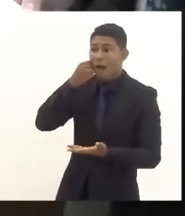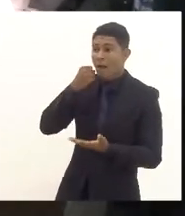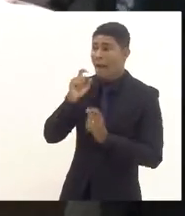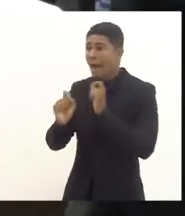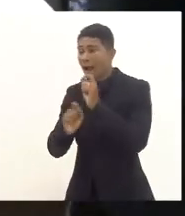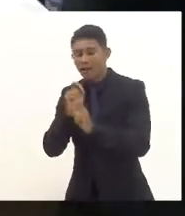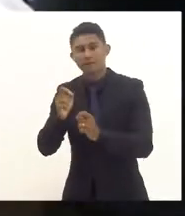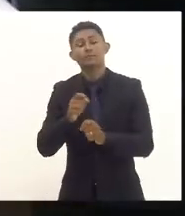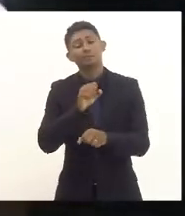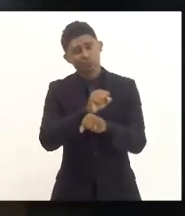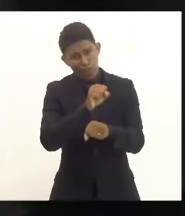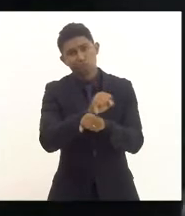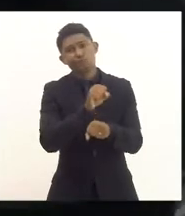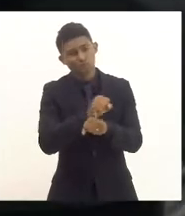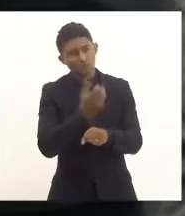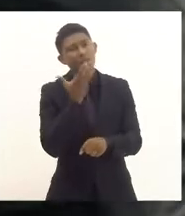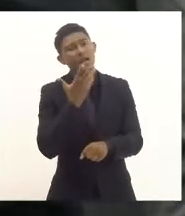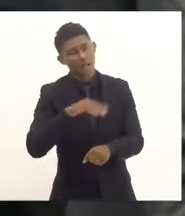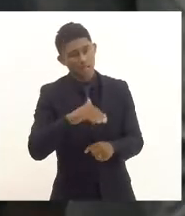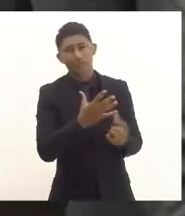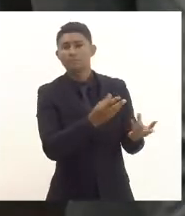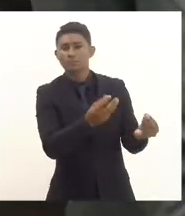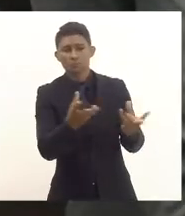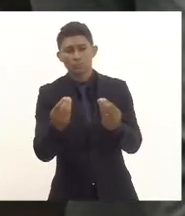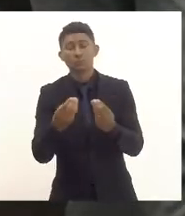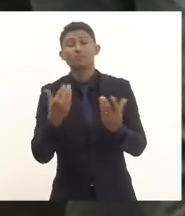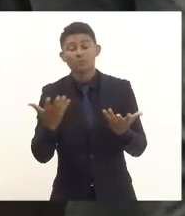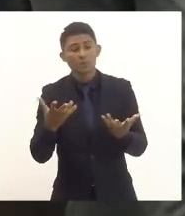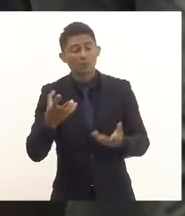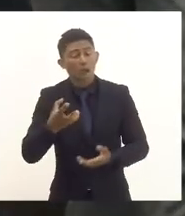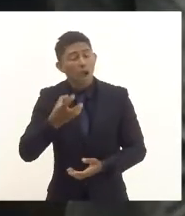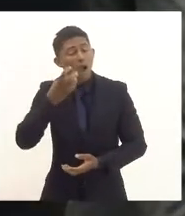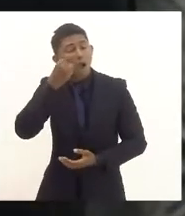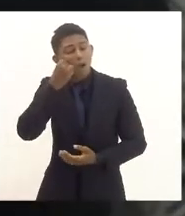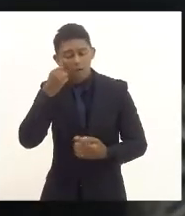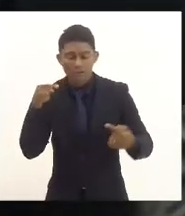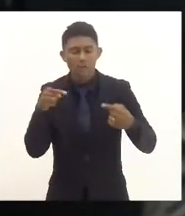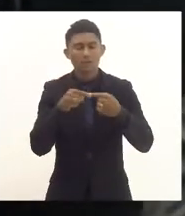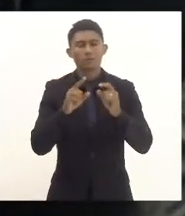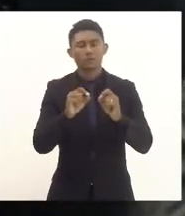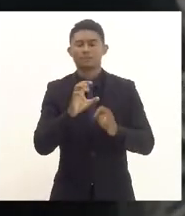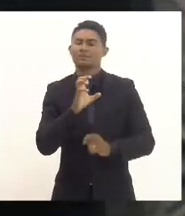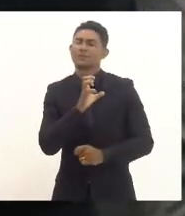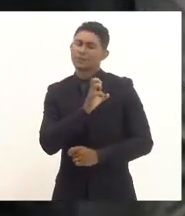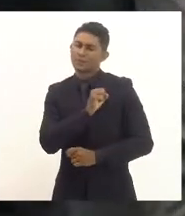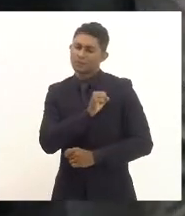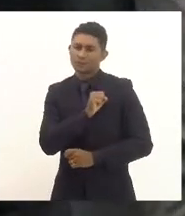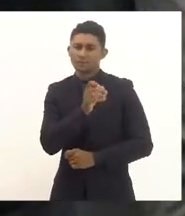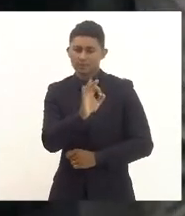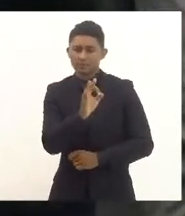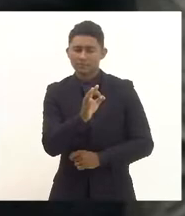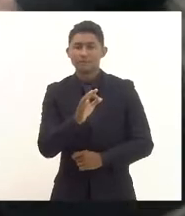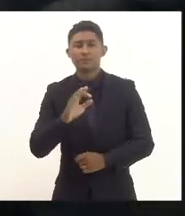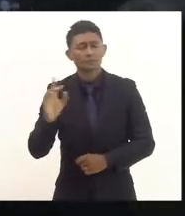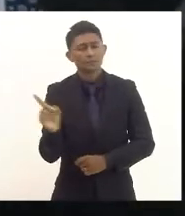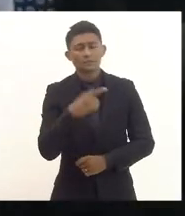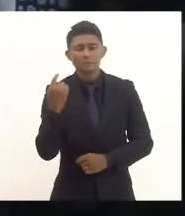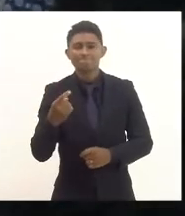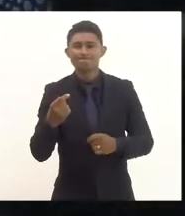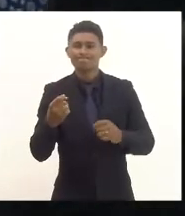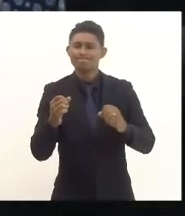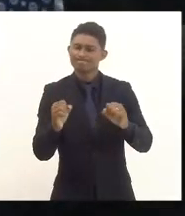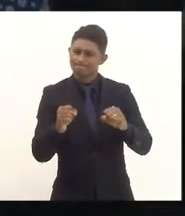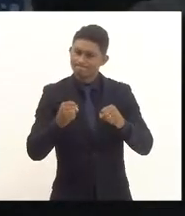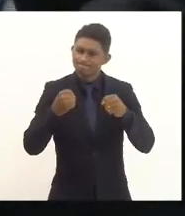família para chamar de sua então adotar é um ato de amor é um ato que a gente vem aí trabalhando para